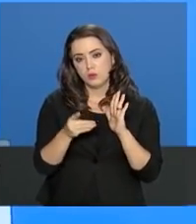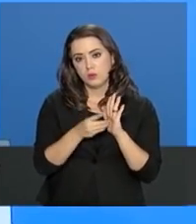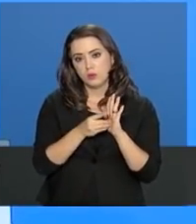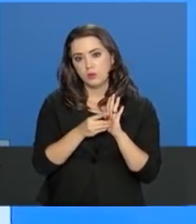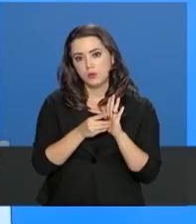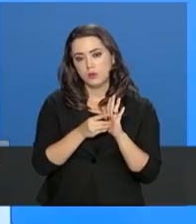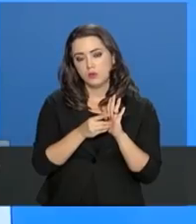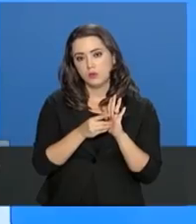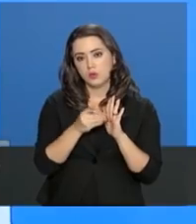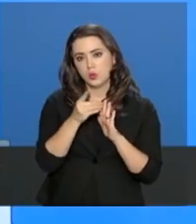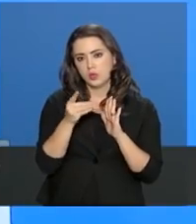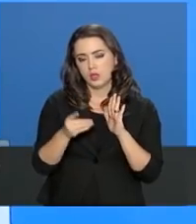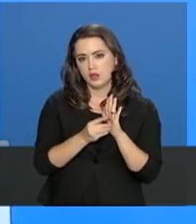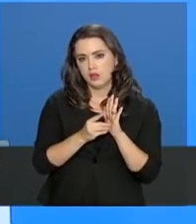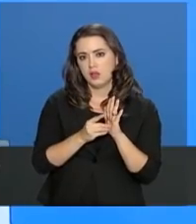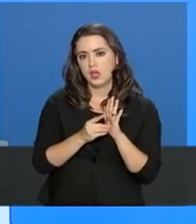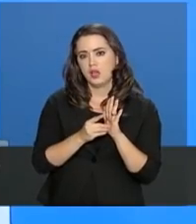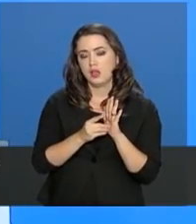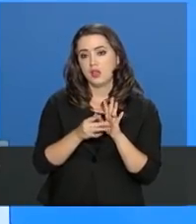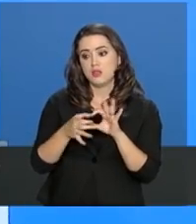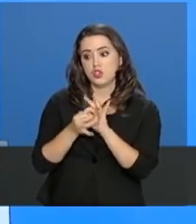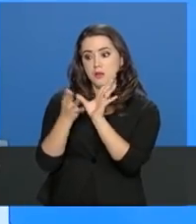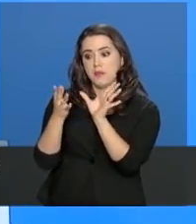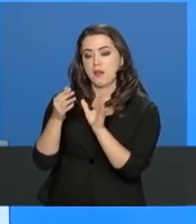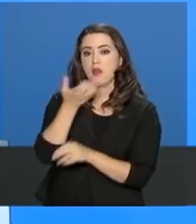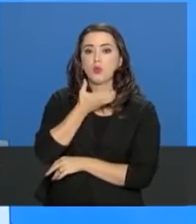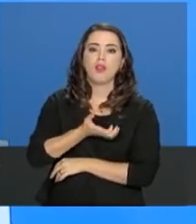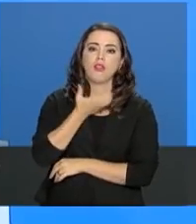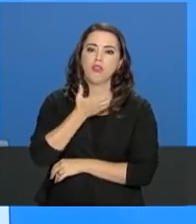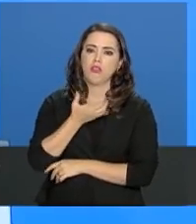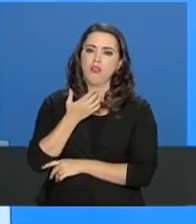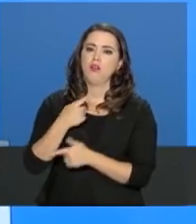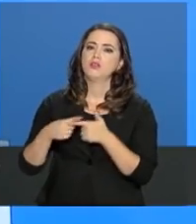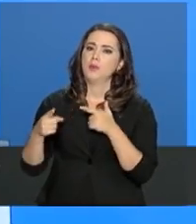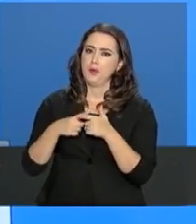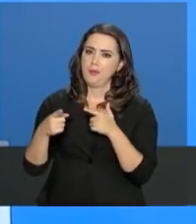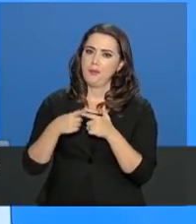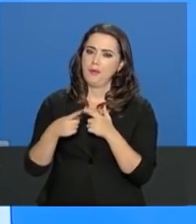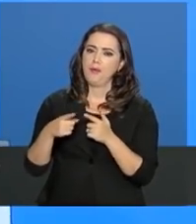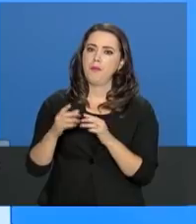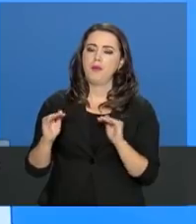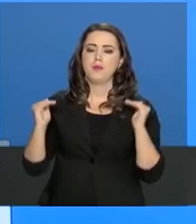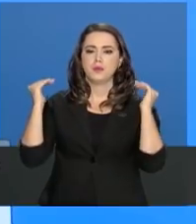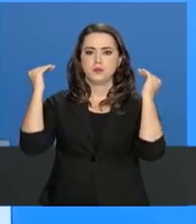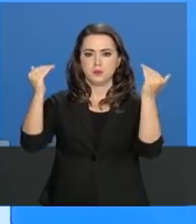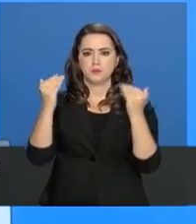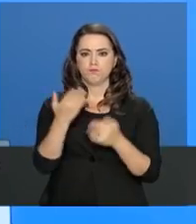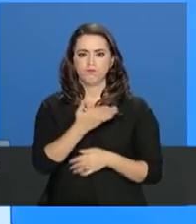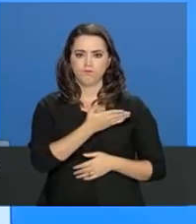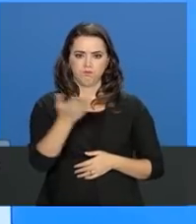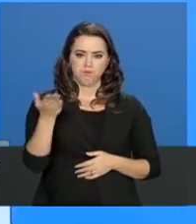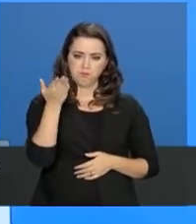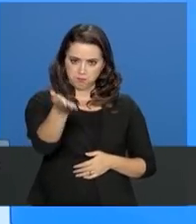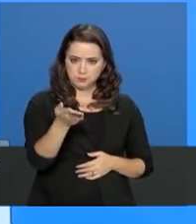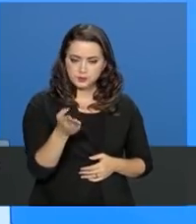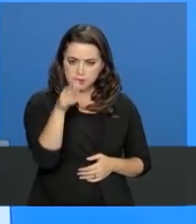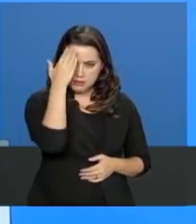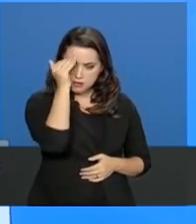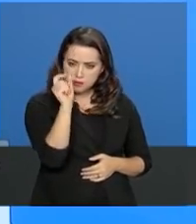olha pois é você sabe que a senhora sabe que é